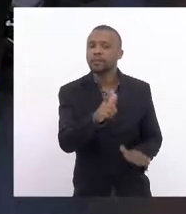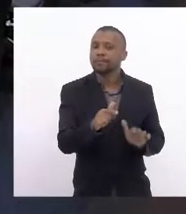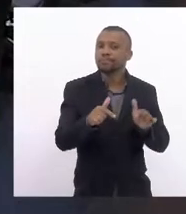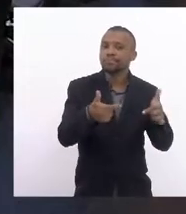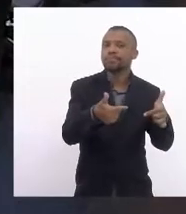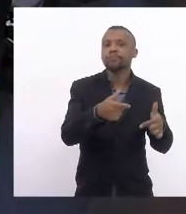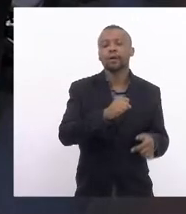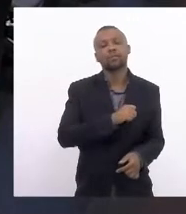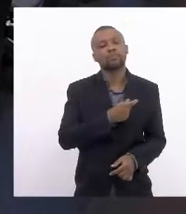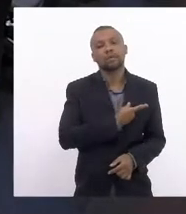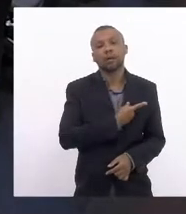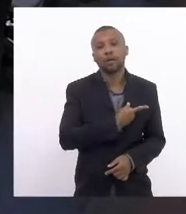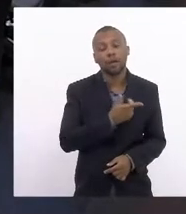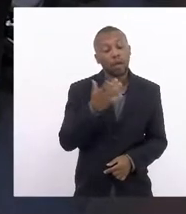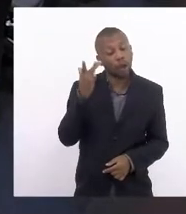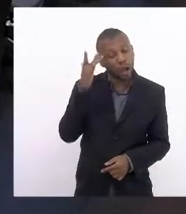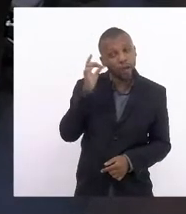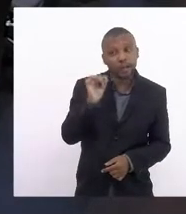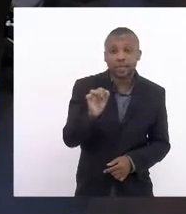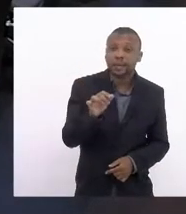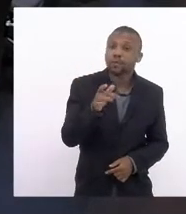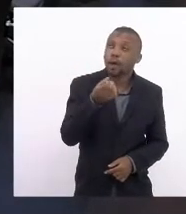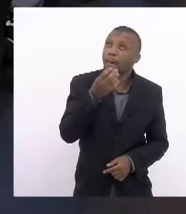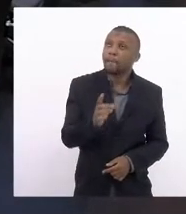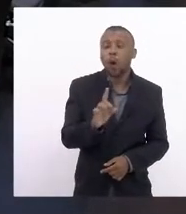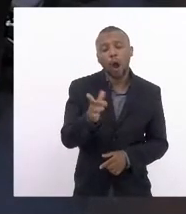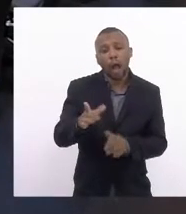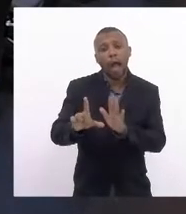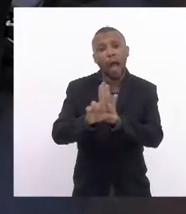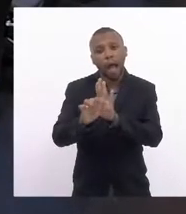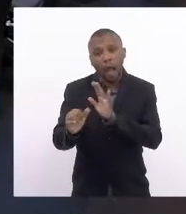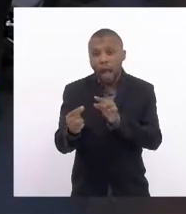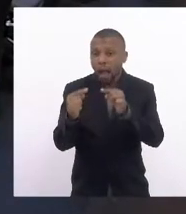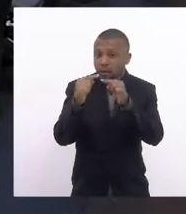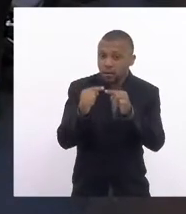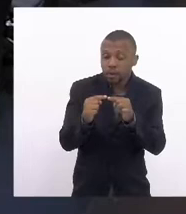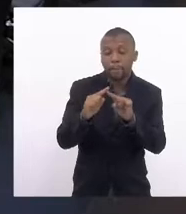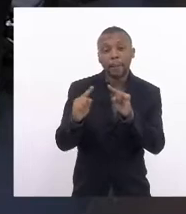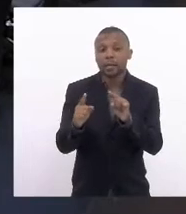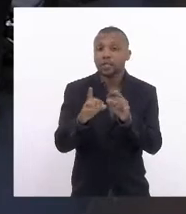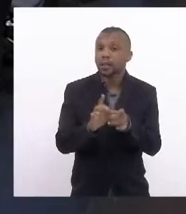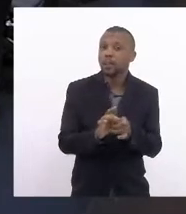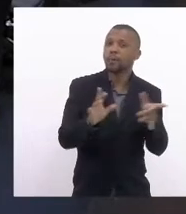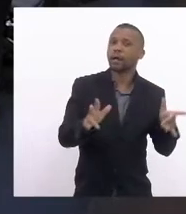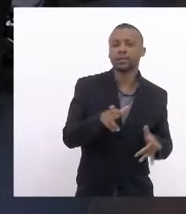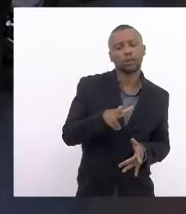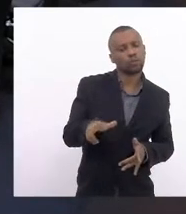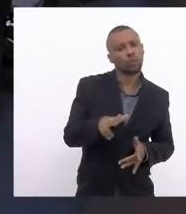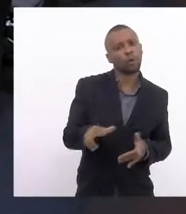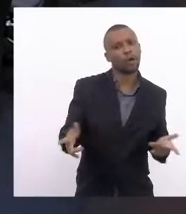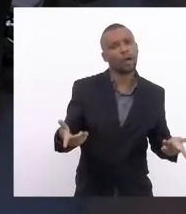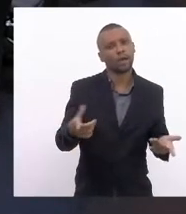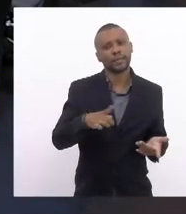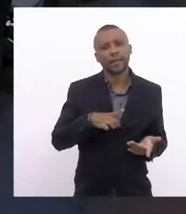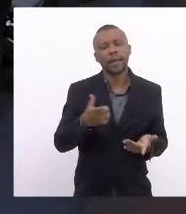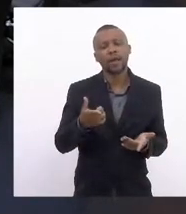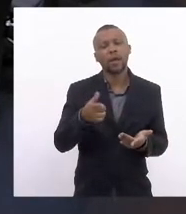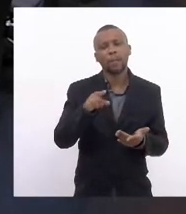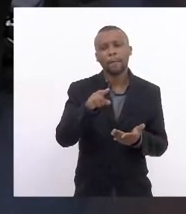seja via correta, é legal, mas não é correta, não é adequada, não é democrática, uma sentença